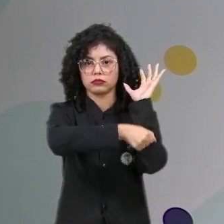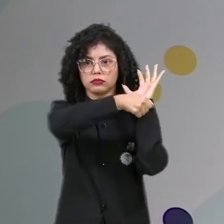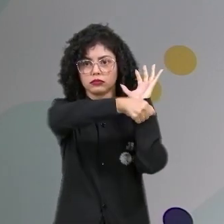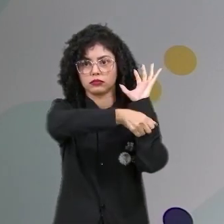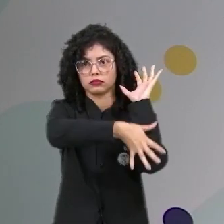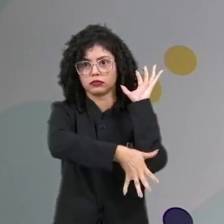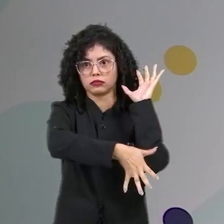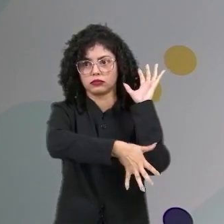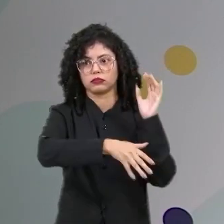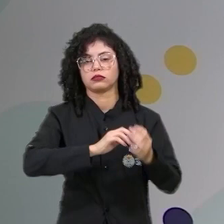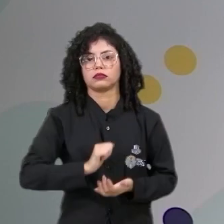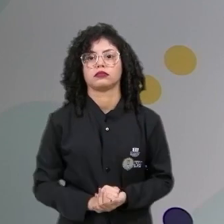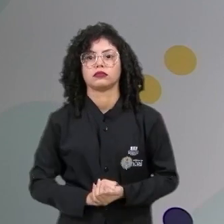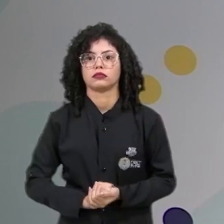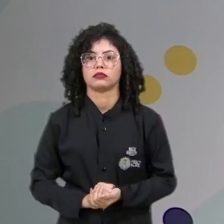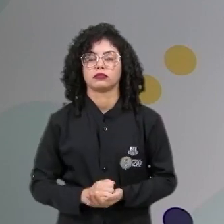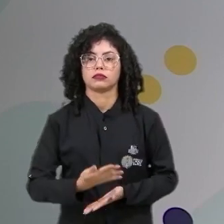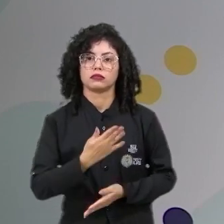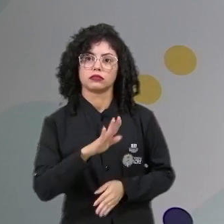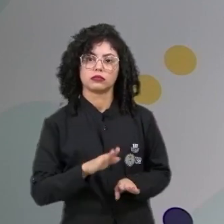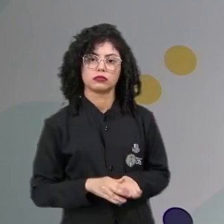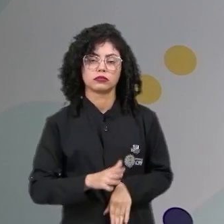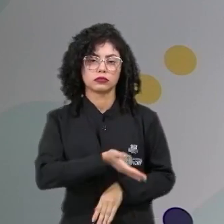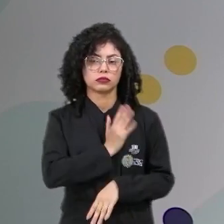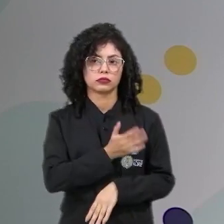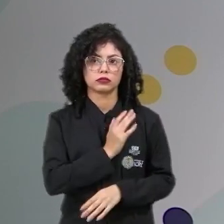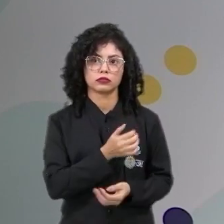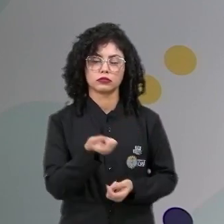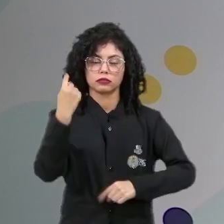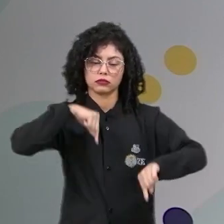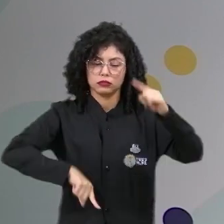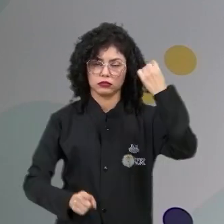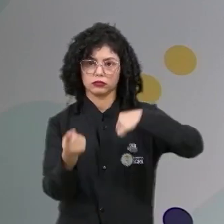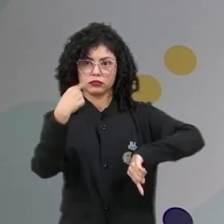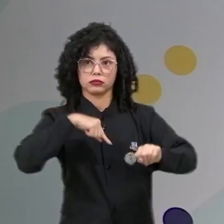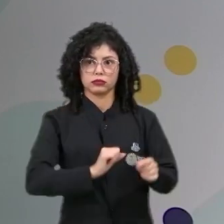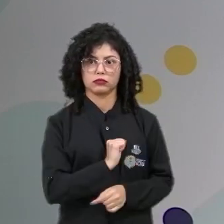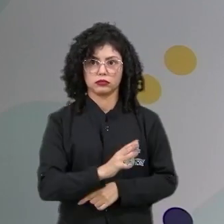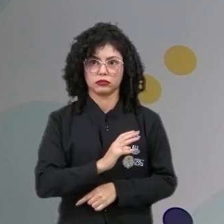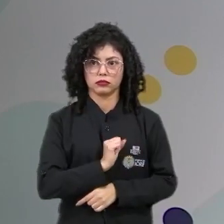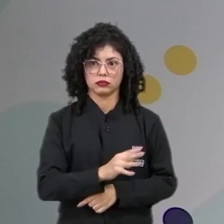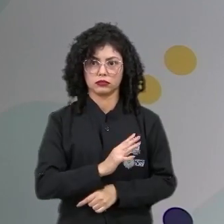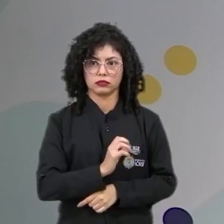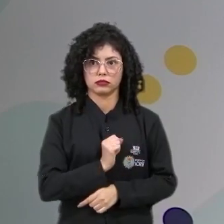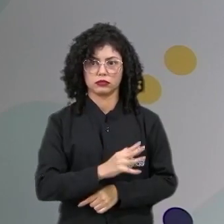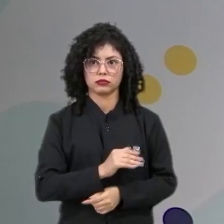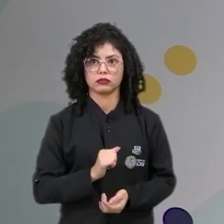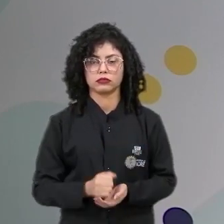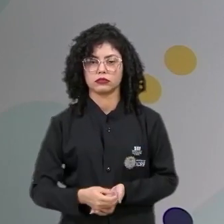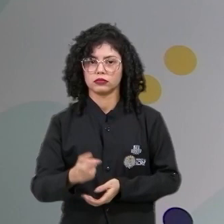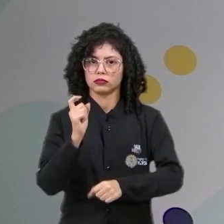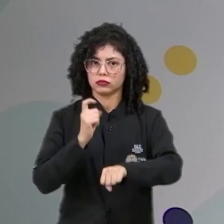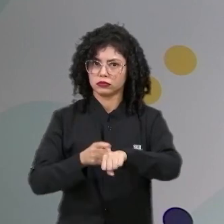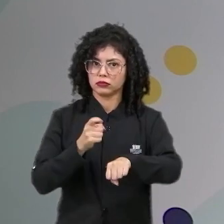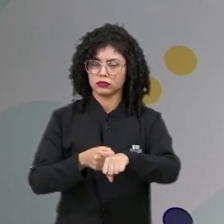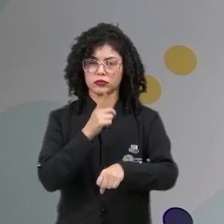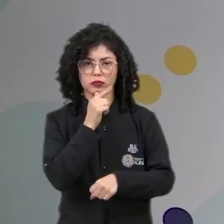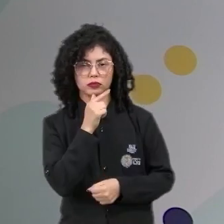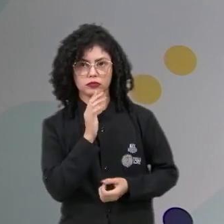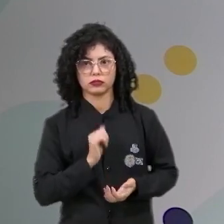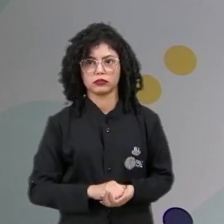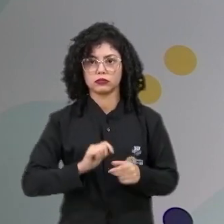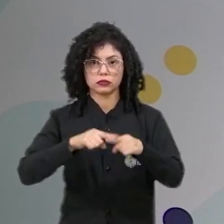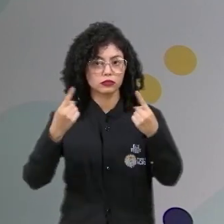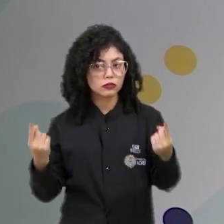aula. E coração bombeia esse sangue, e esse sangue é composto por parte sólida e parte líquida.